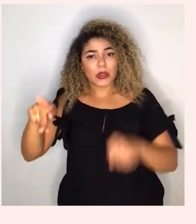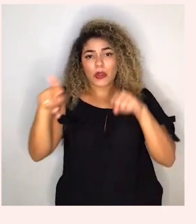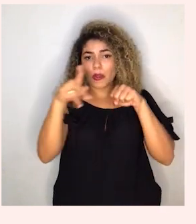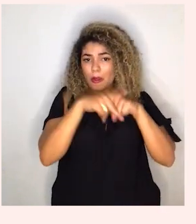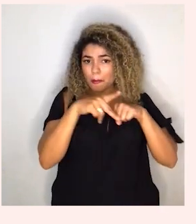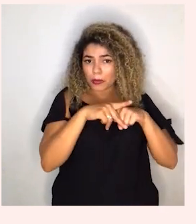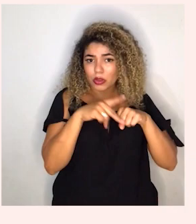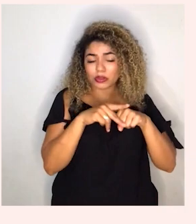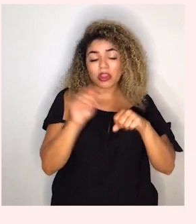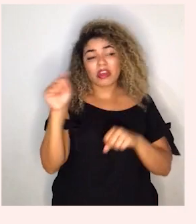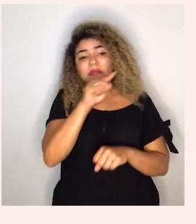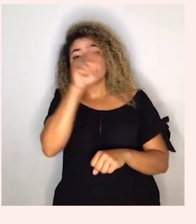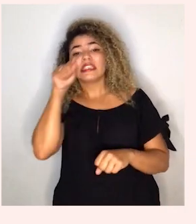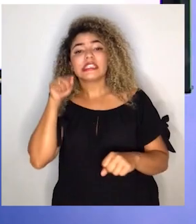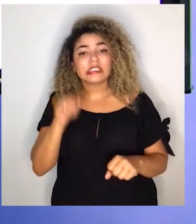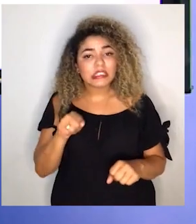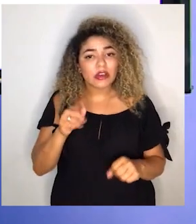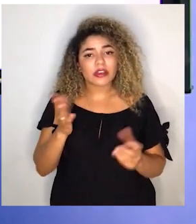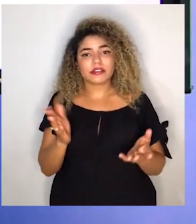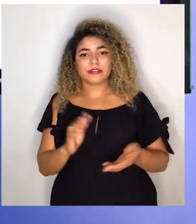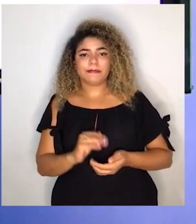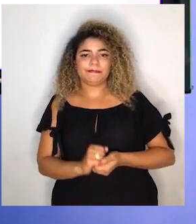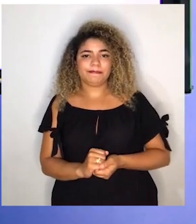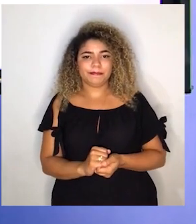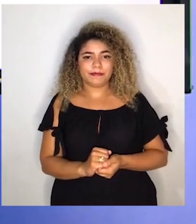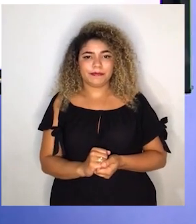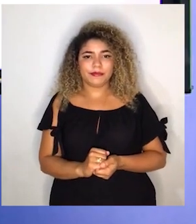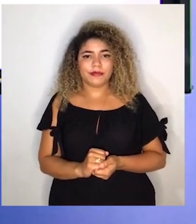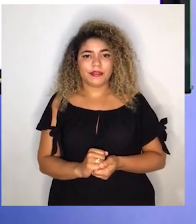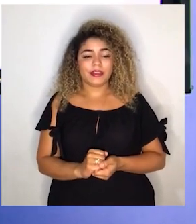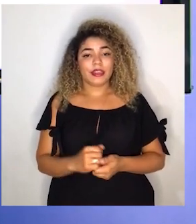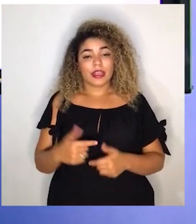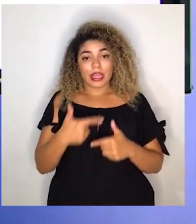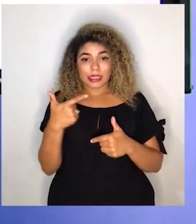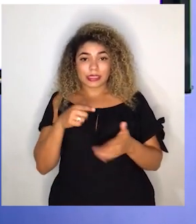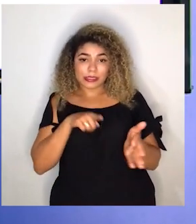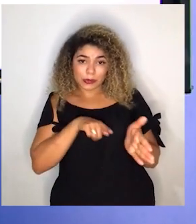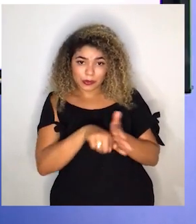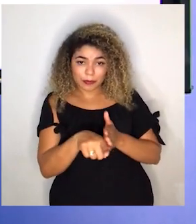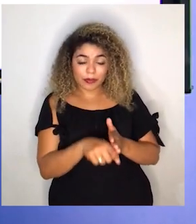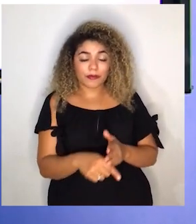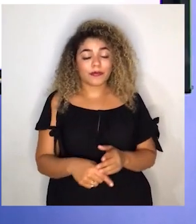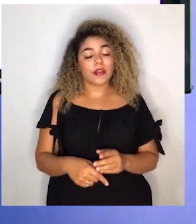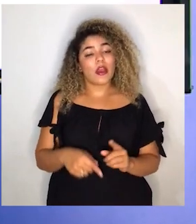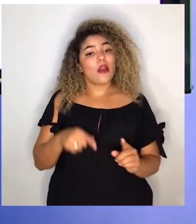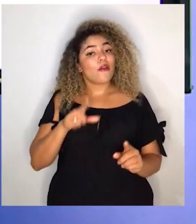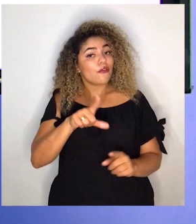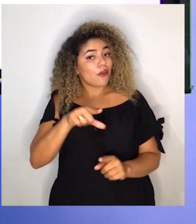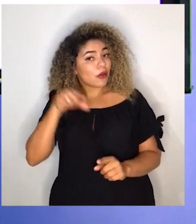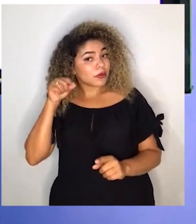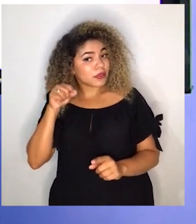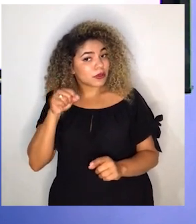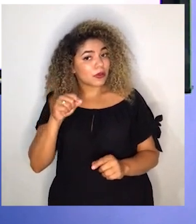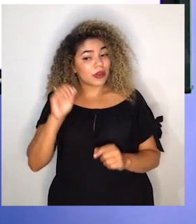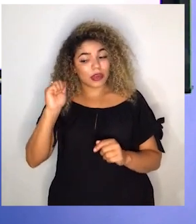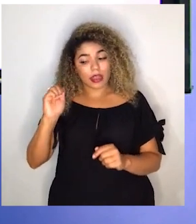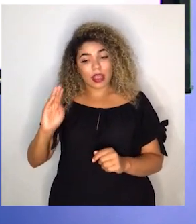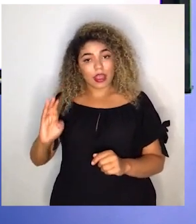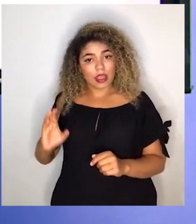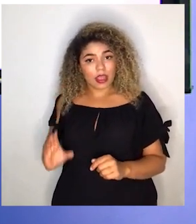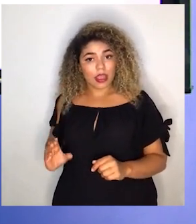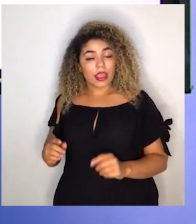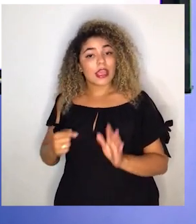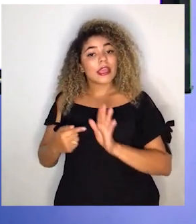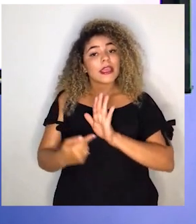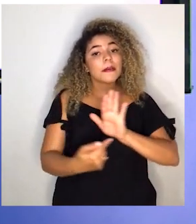é um pronome interrogativo. Na nossa segunda questão, vamos identificar a alternativa que apresenta